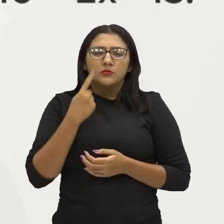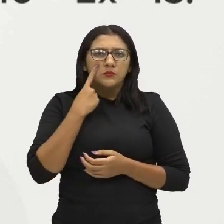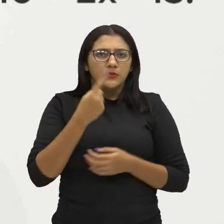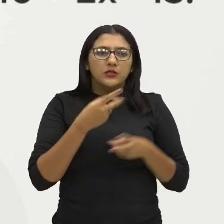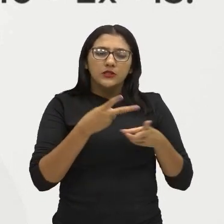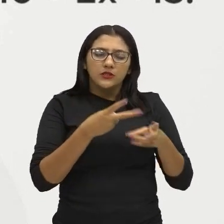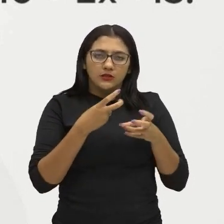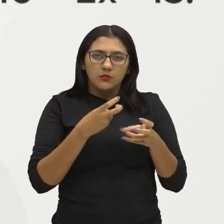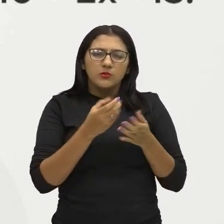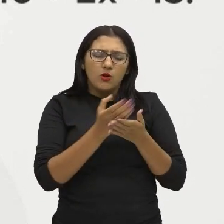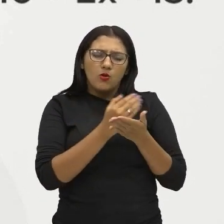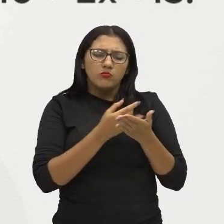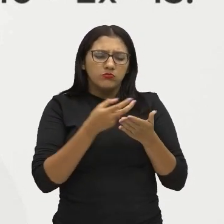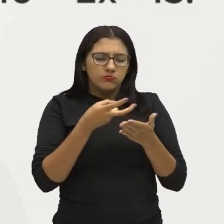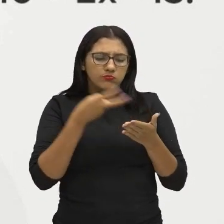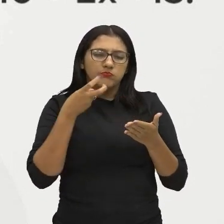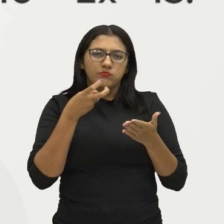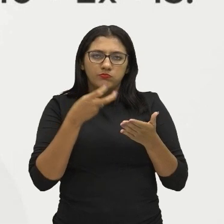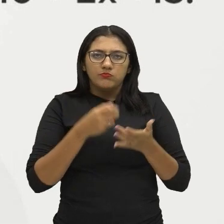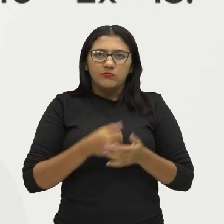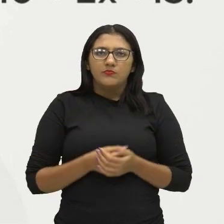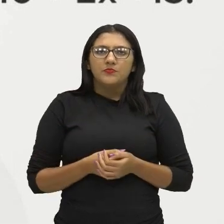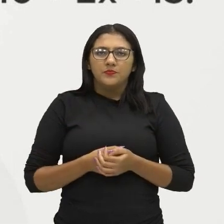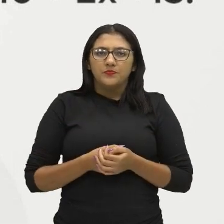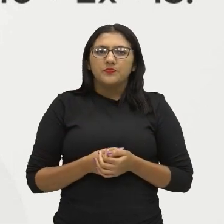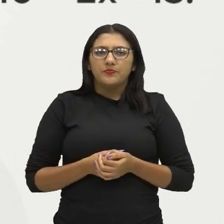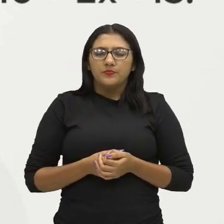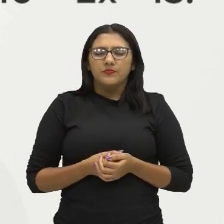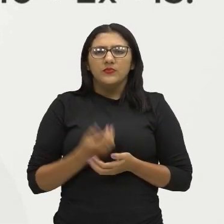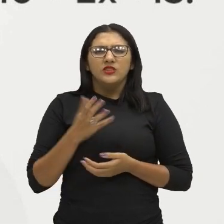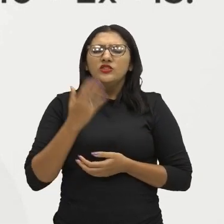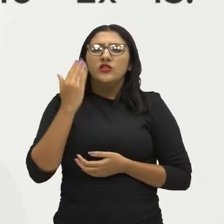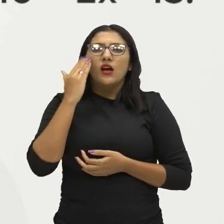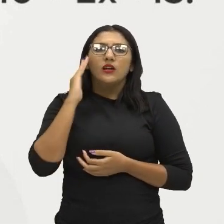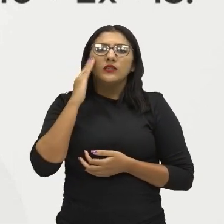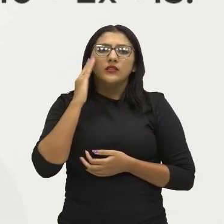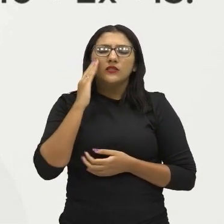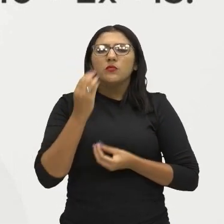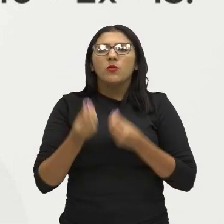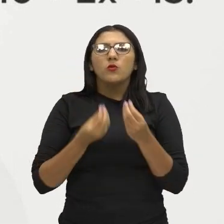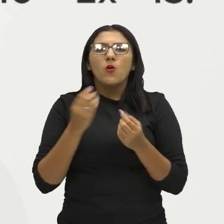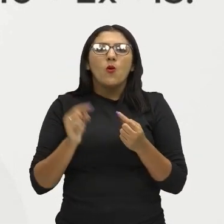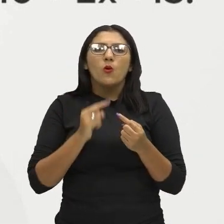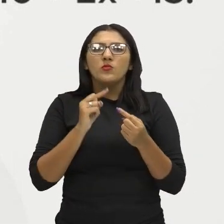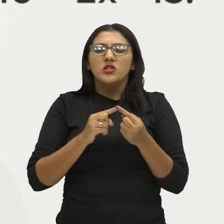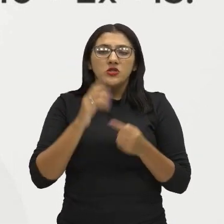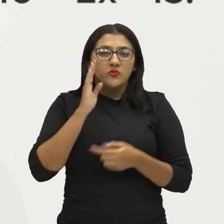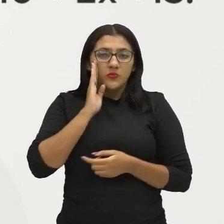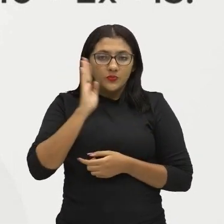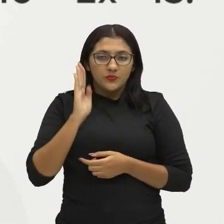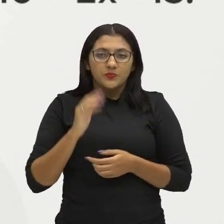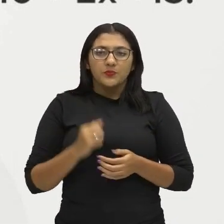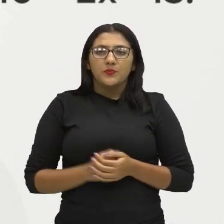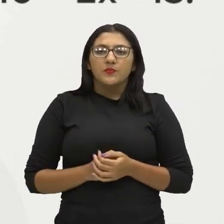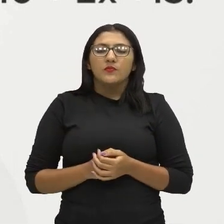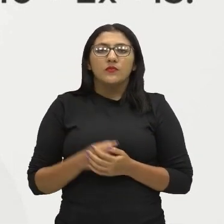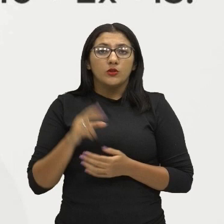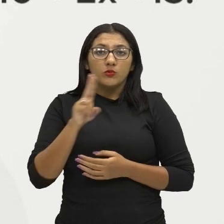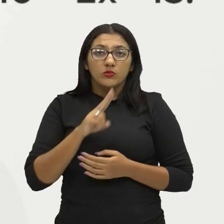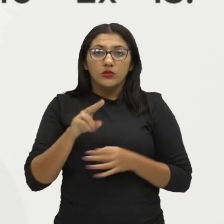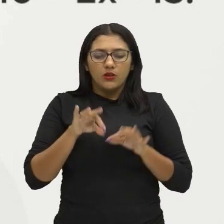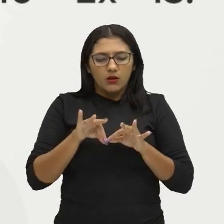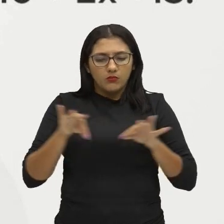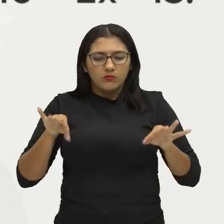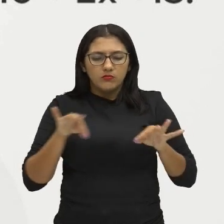situação. Então, olha aqui, sabemos que, qual o objetivo aqui? Através das